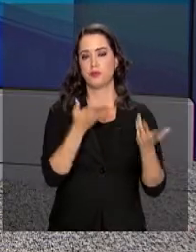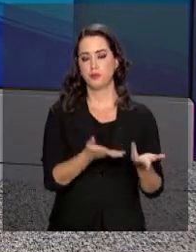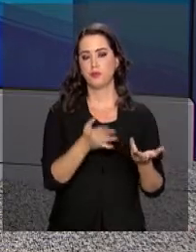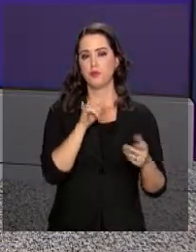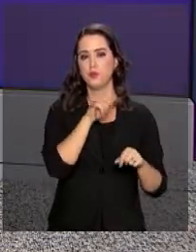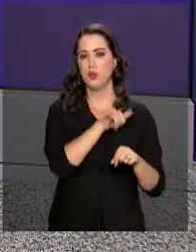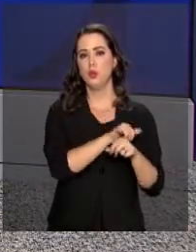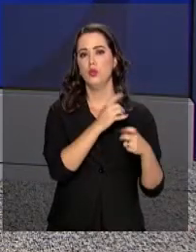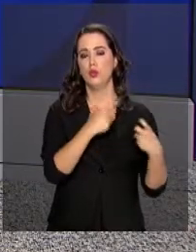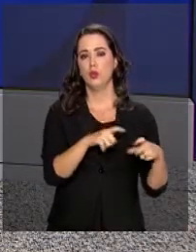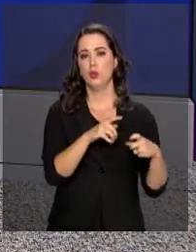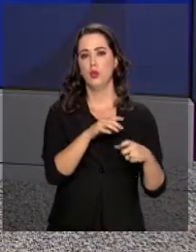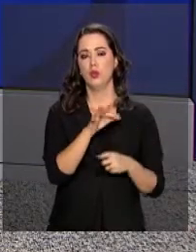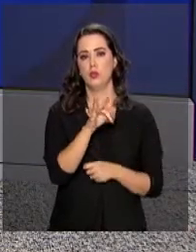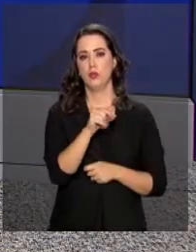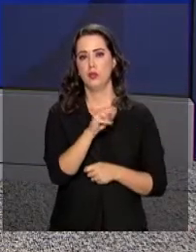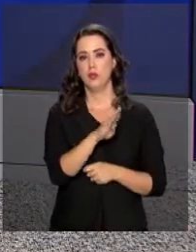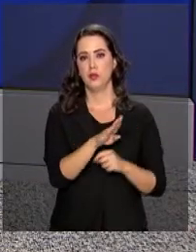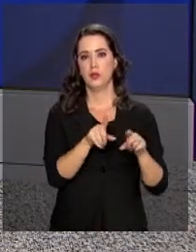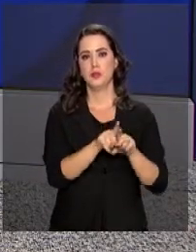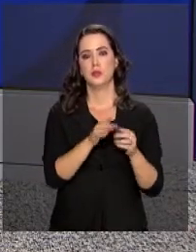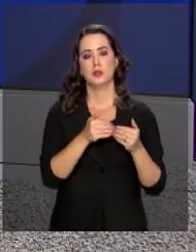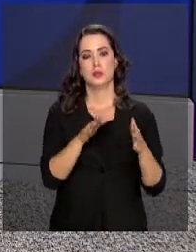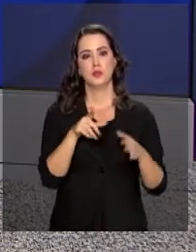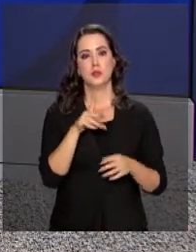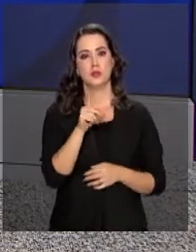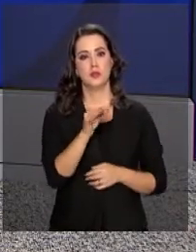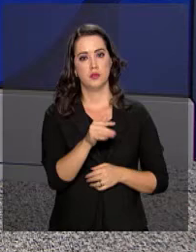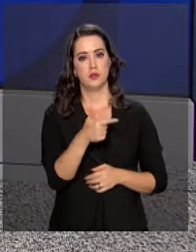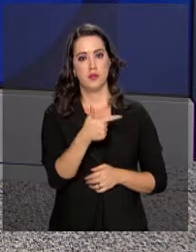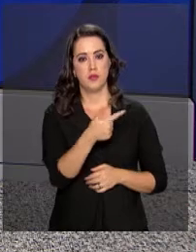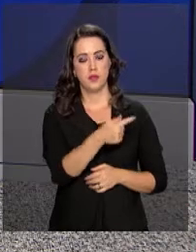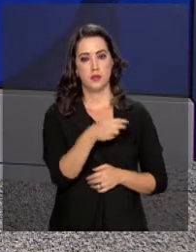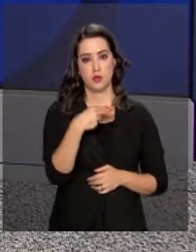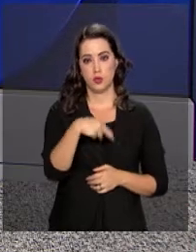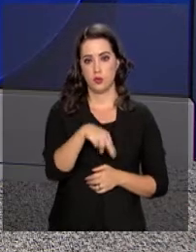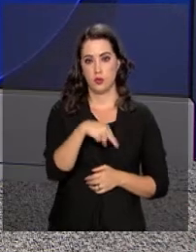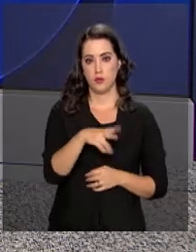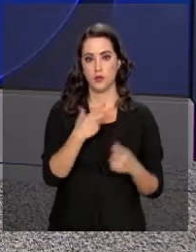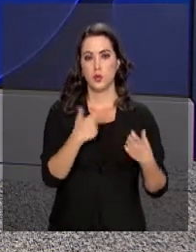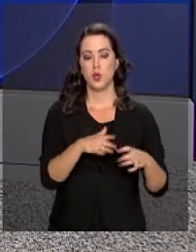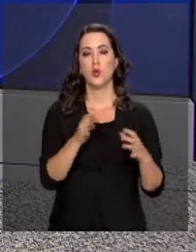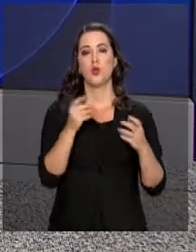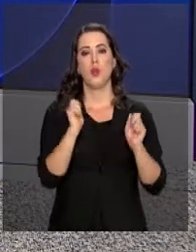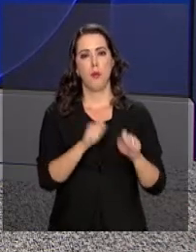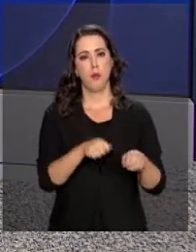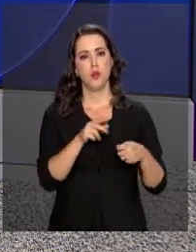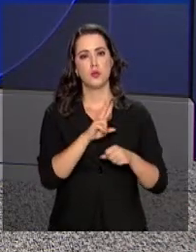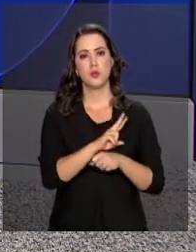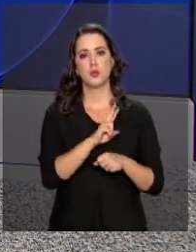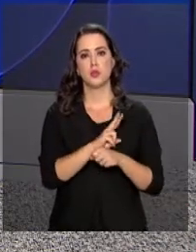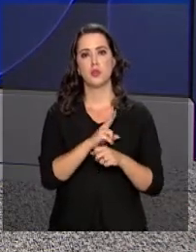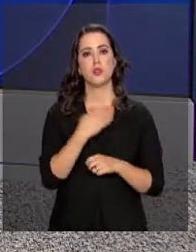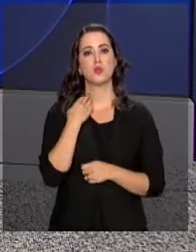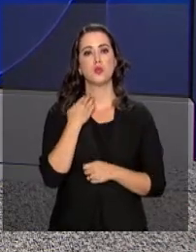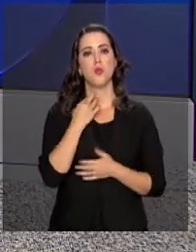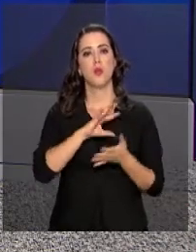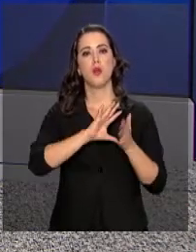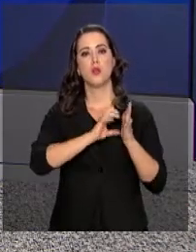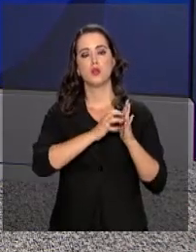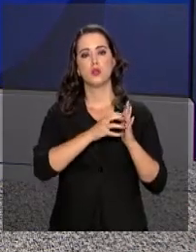inauguração do centro do distrito federal está marcada para o dia 27 de novembro a estrutura será capaz de proteger os bancos de dados